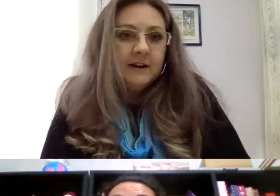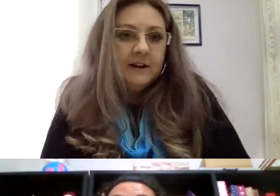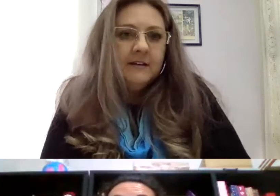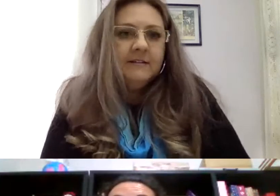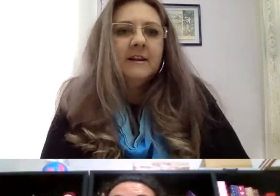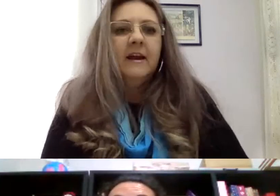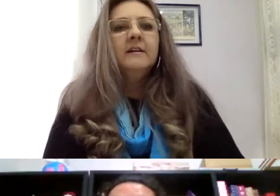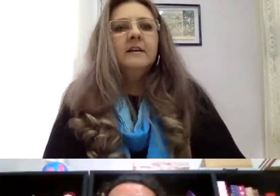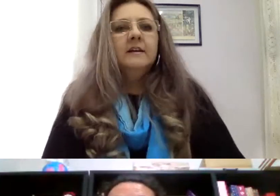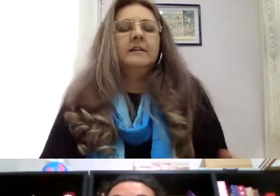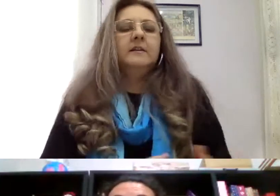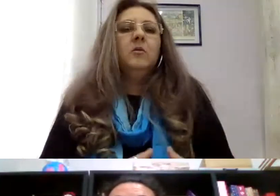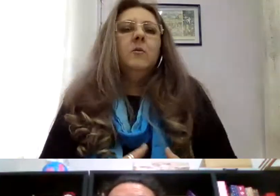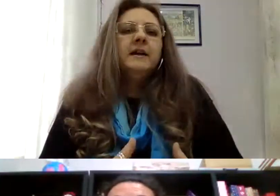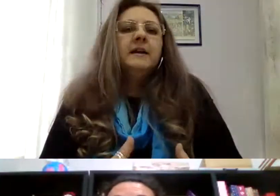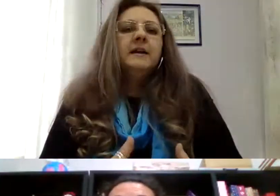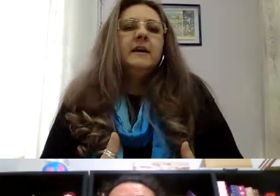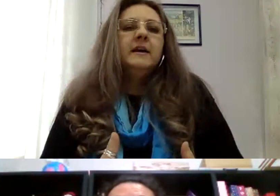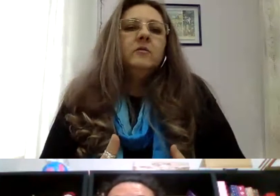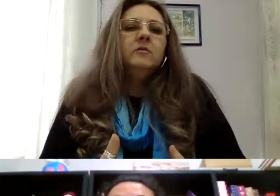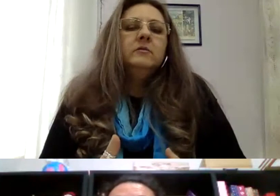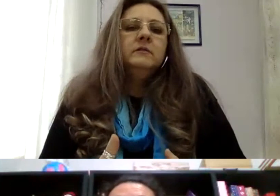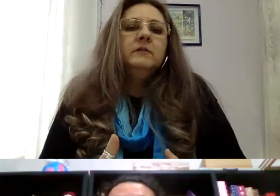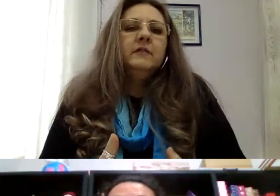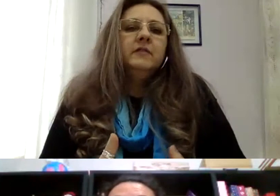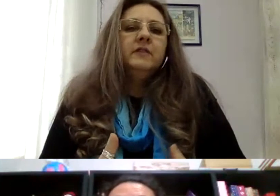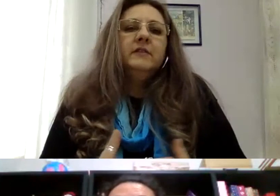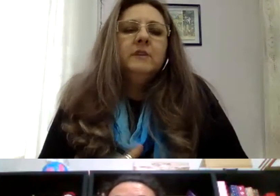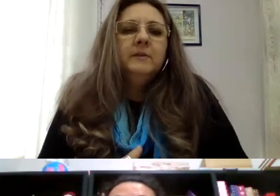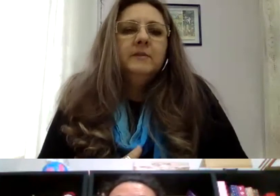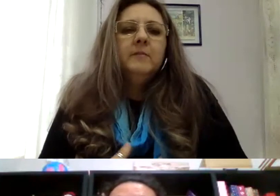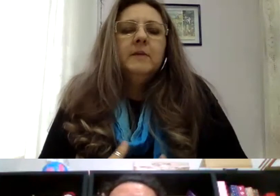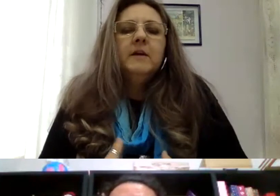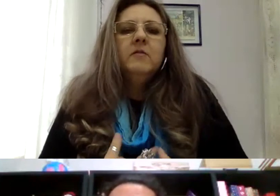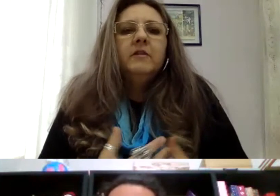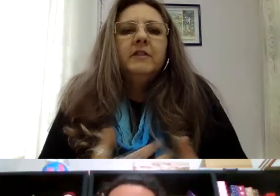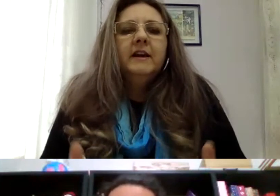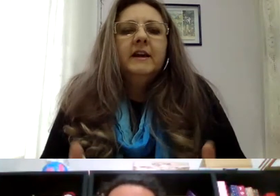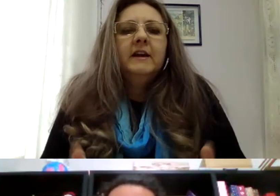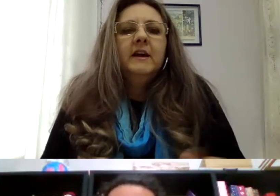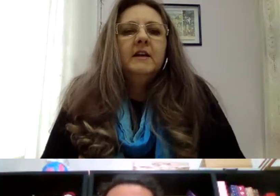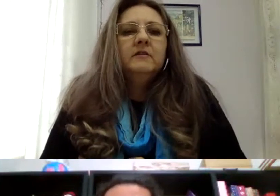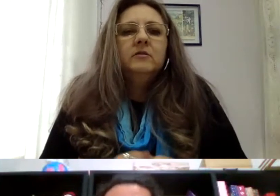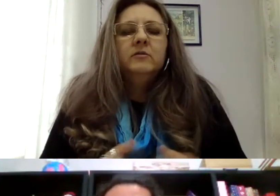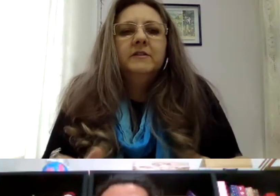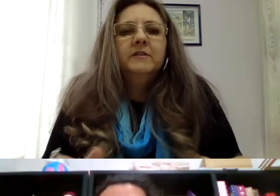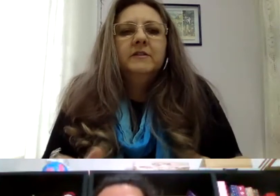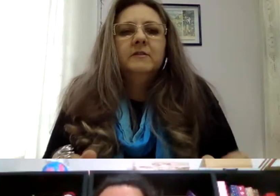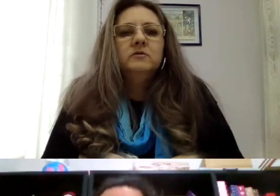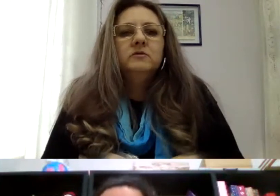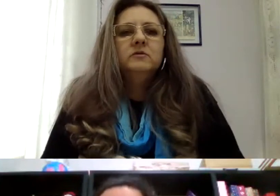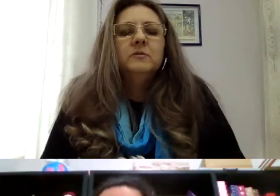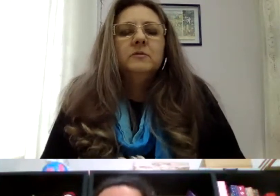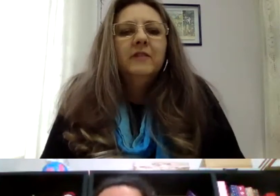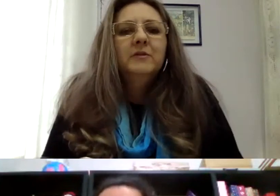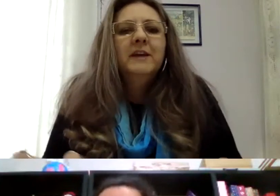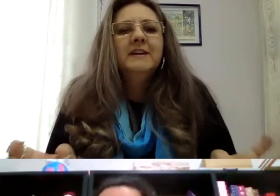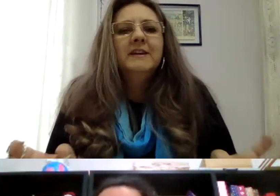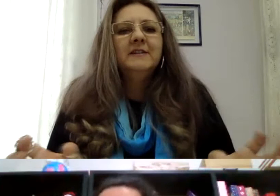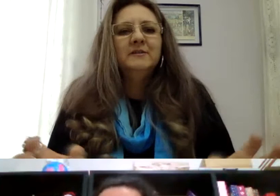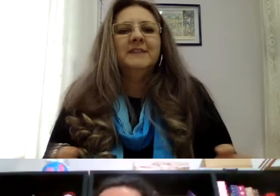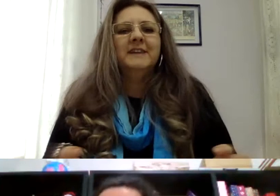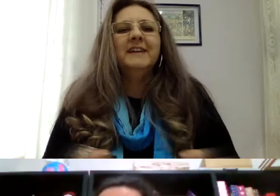da nossa classe, né? De como é que eu, na verdade, um conhecimento que é meu, agora vai estar na rede, todo mundo vai fazer uso, como é que vai